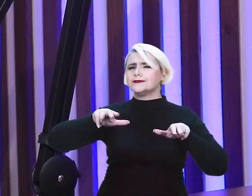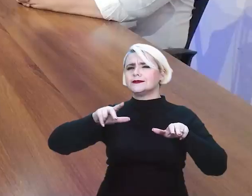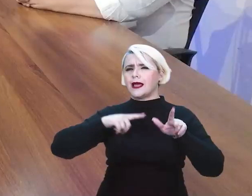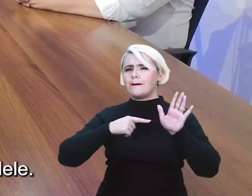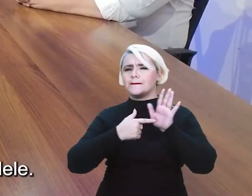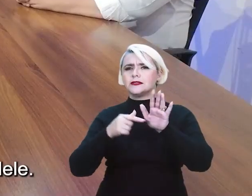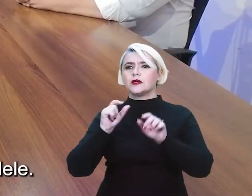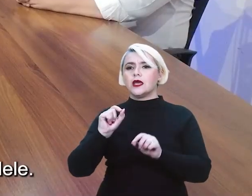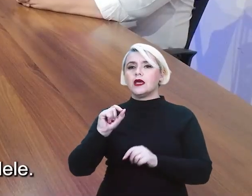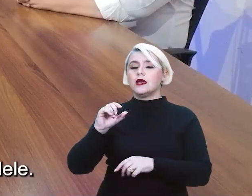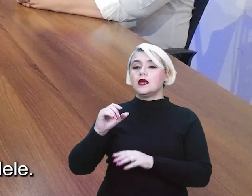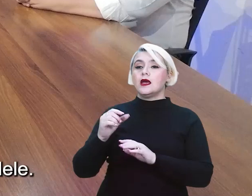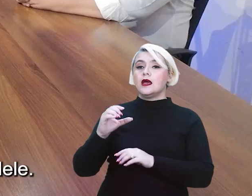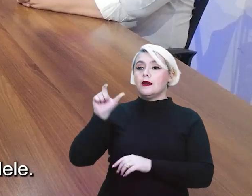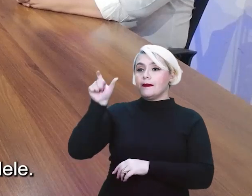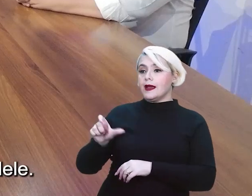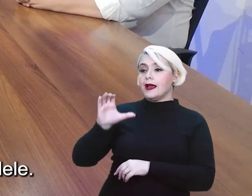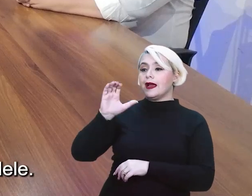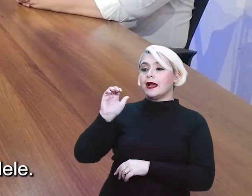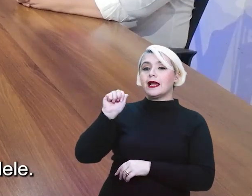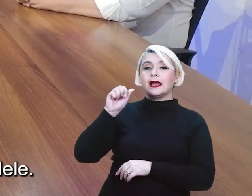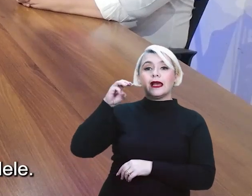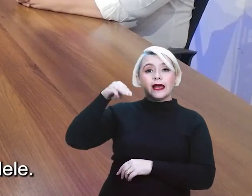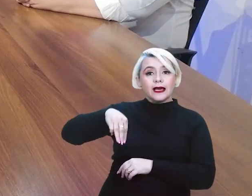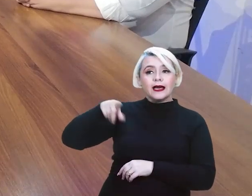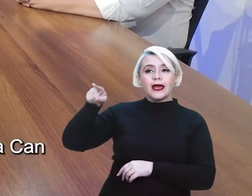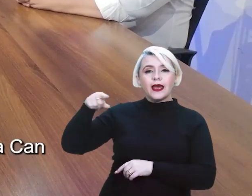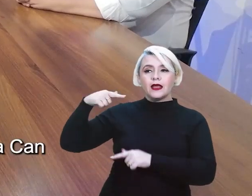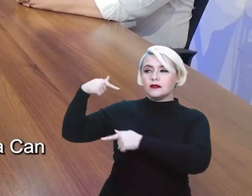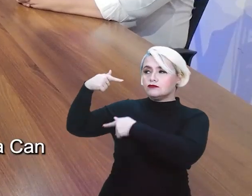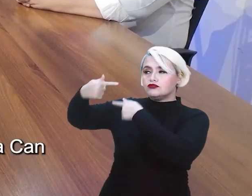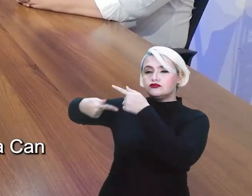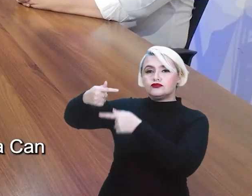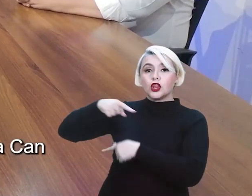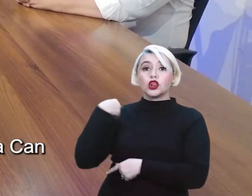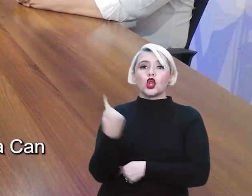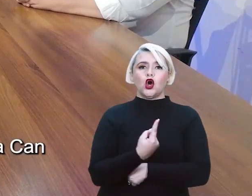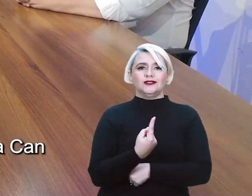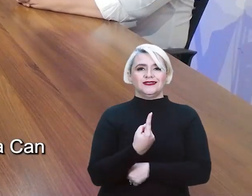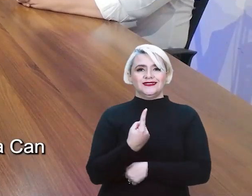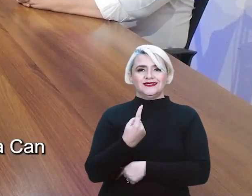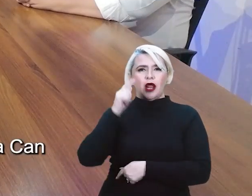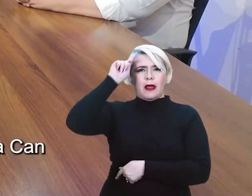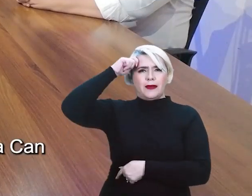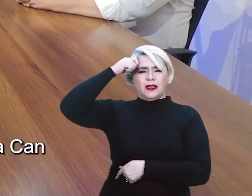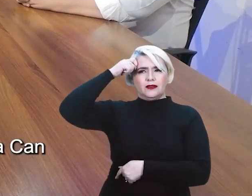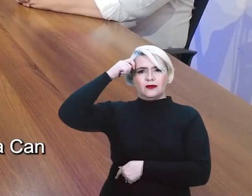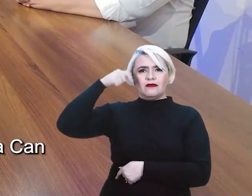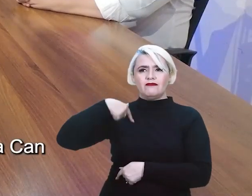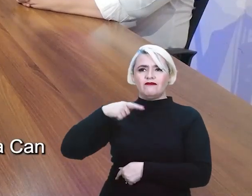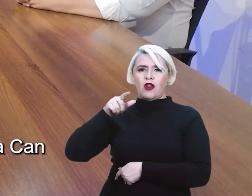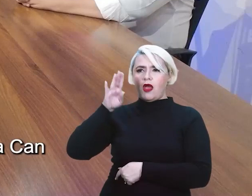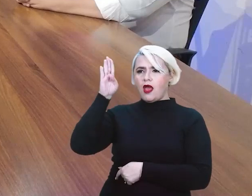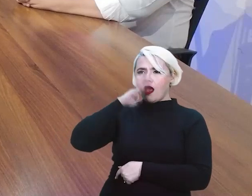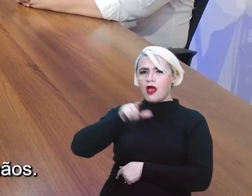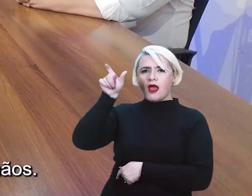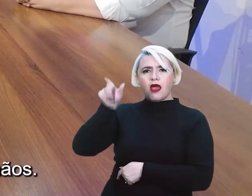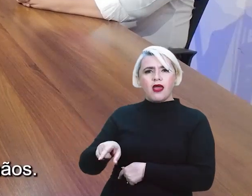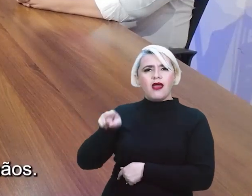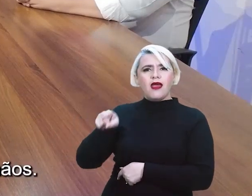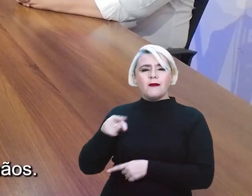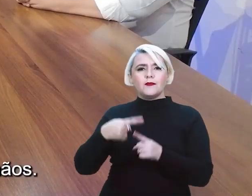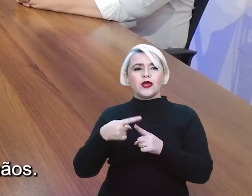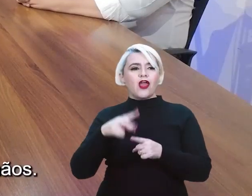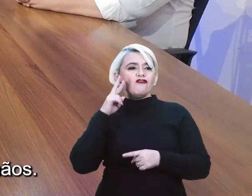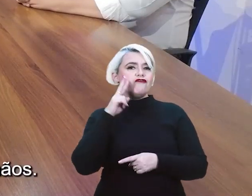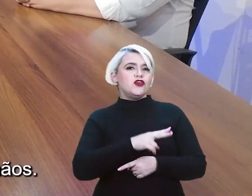Cã nós somos a descendência dele. Porque lá Noé diz que amaldiçoa Cã, porque viu a sua nudez, e que